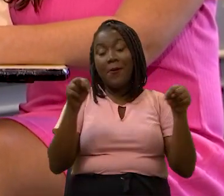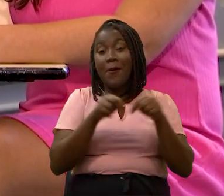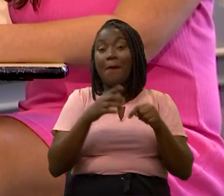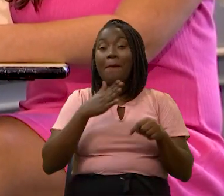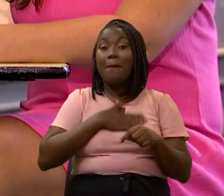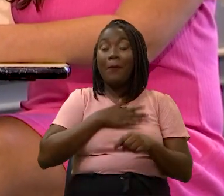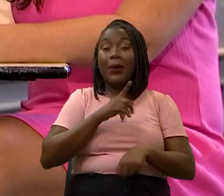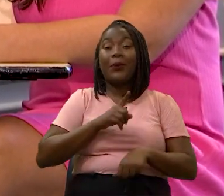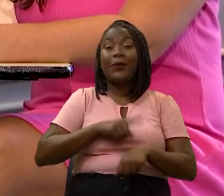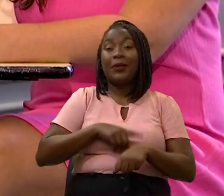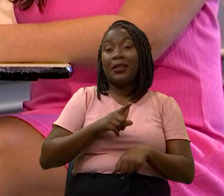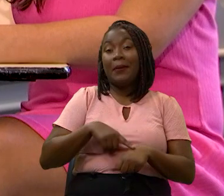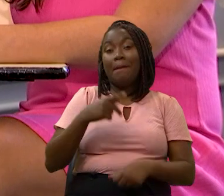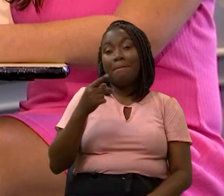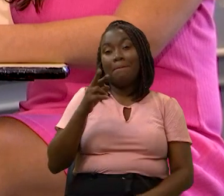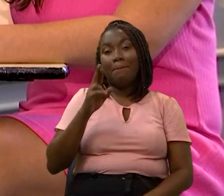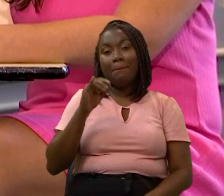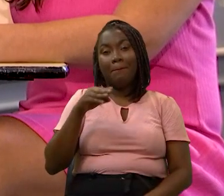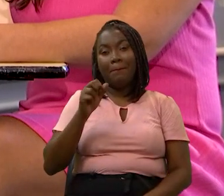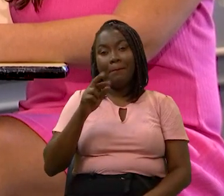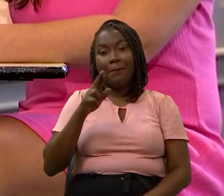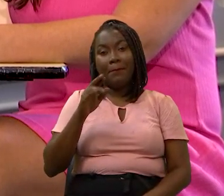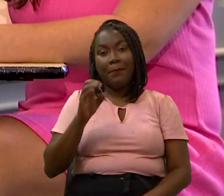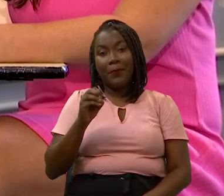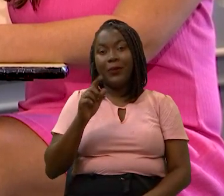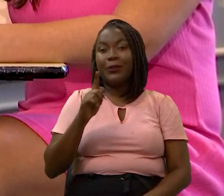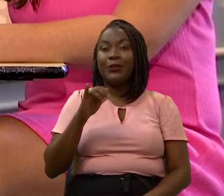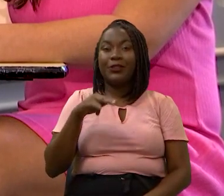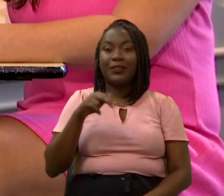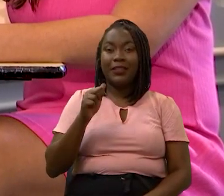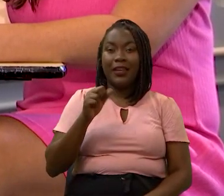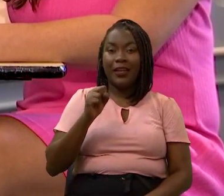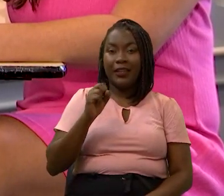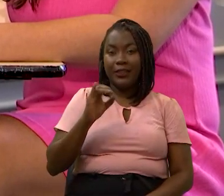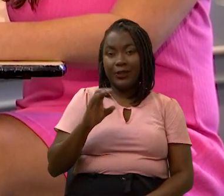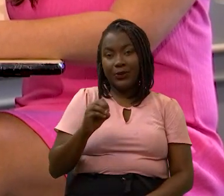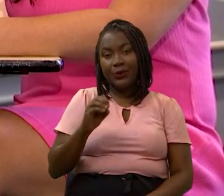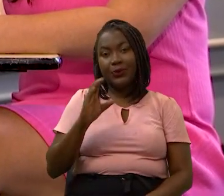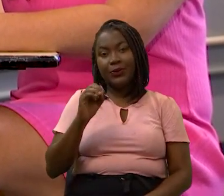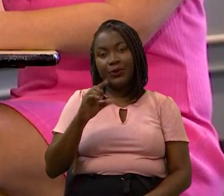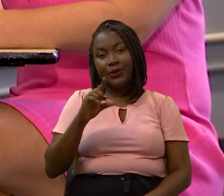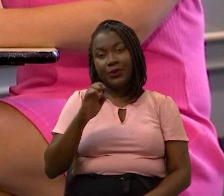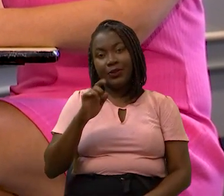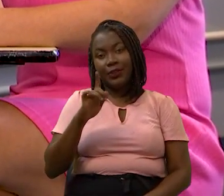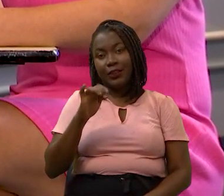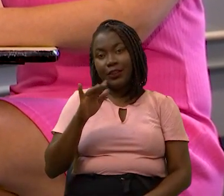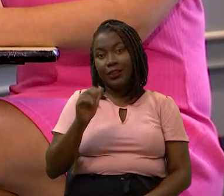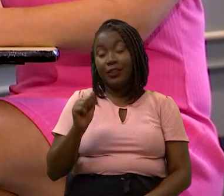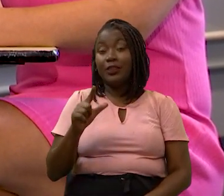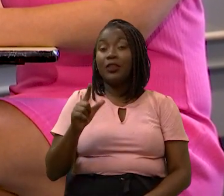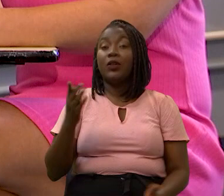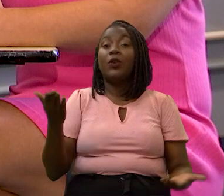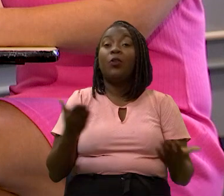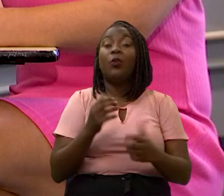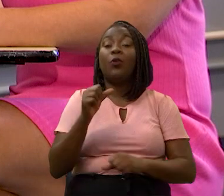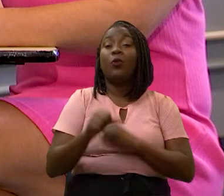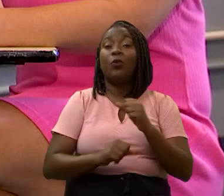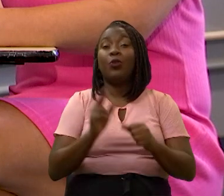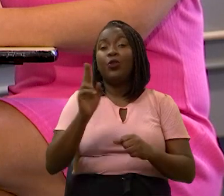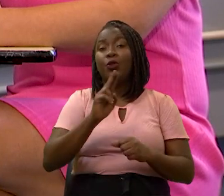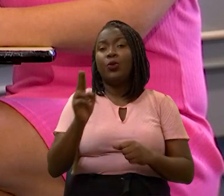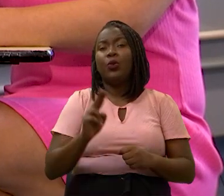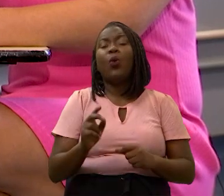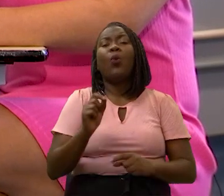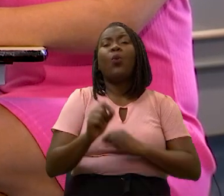que no meu tempo era primário, ginásio, colegial, que hoje é ensino fundamental, ensino médio e tudo mais. O que